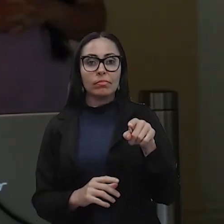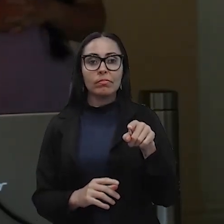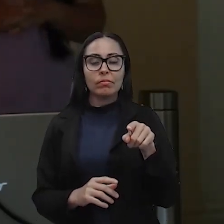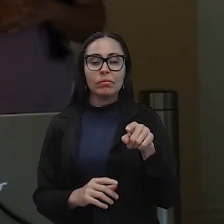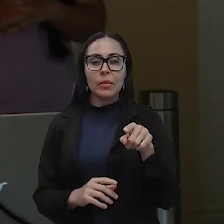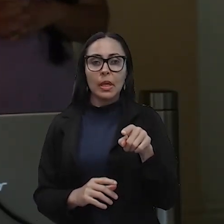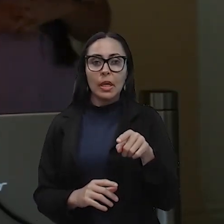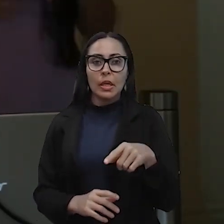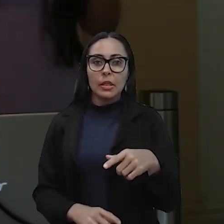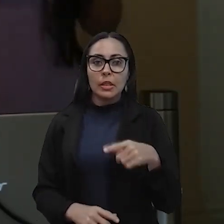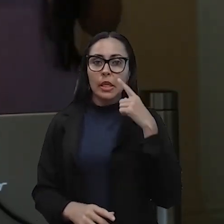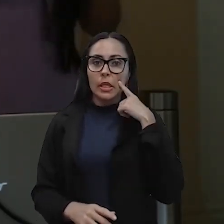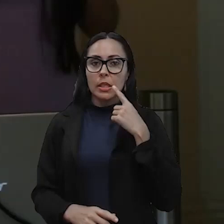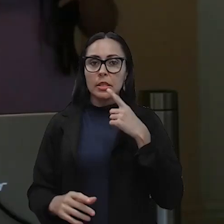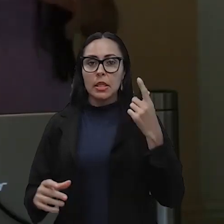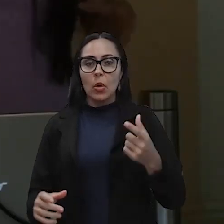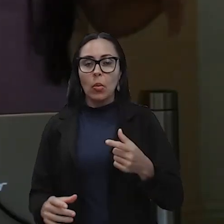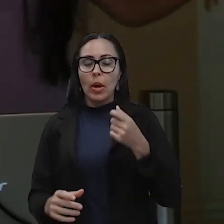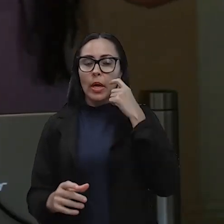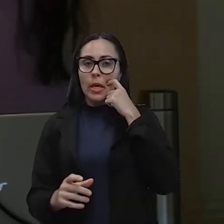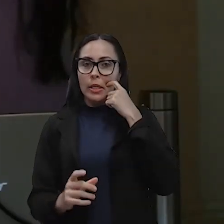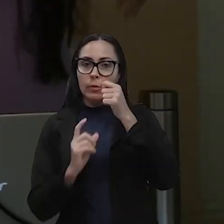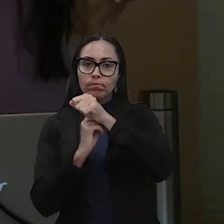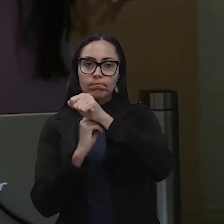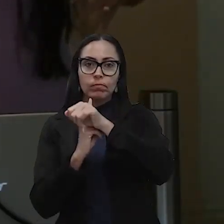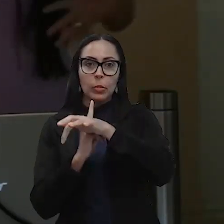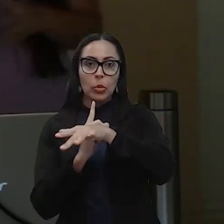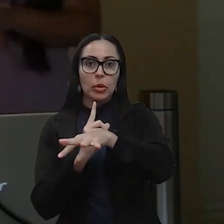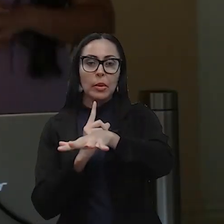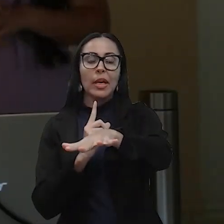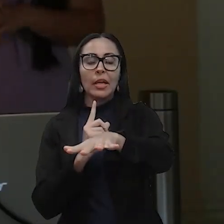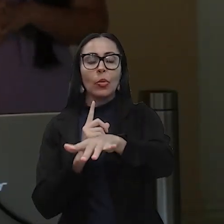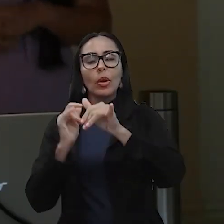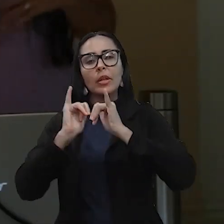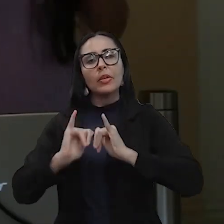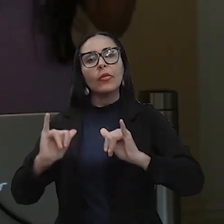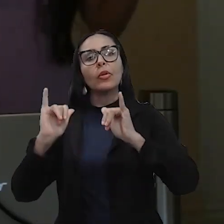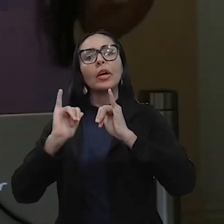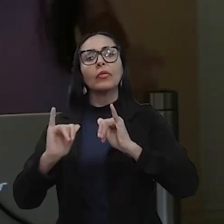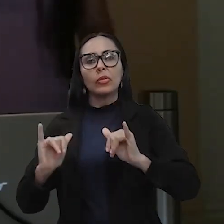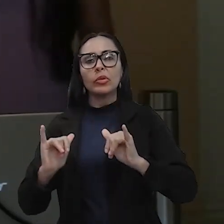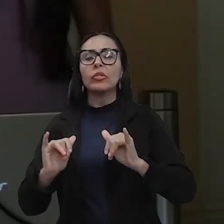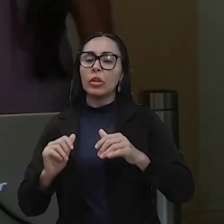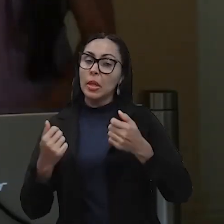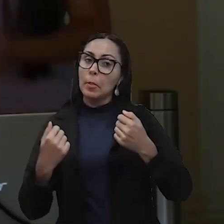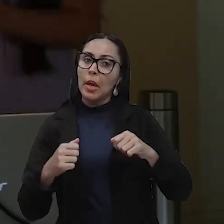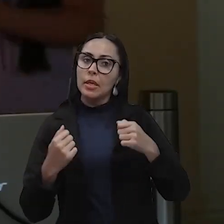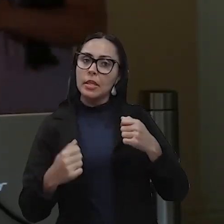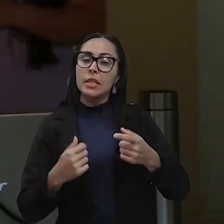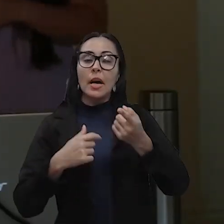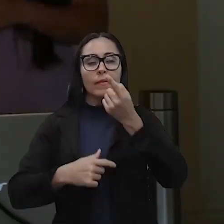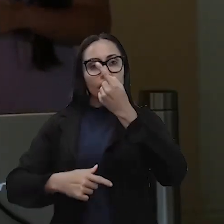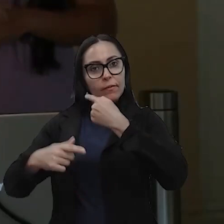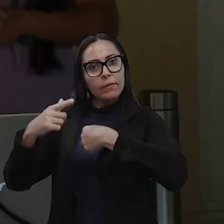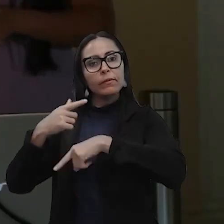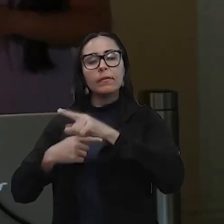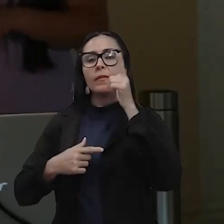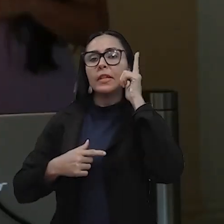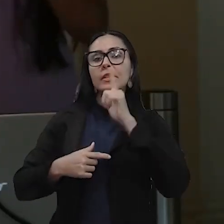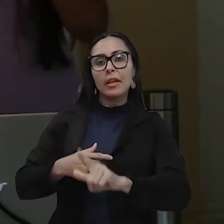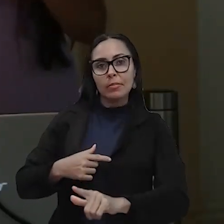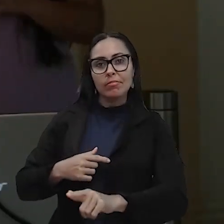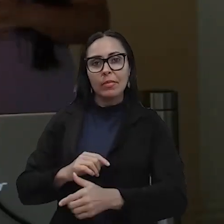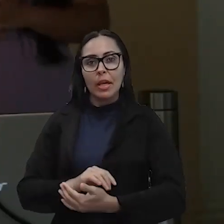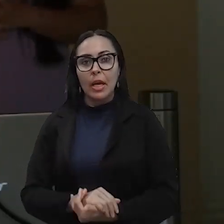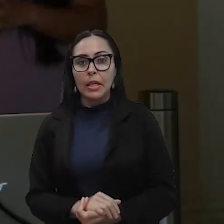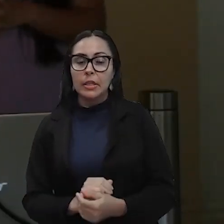multiplicadores de informações, que a gente precisa realmente alcançar a ponta. Joia? Então, para mim é um imenso prazer. Muito obrigada, Crisleide, pelo convite.